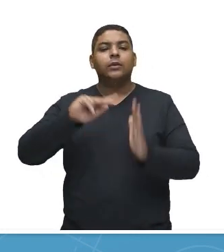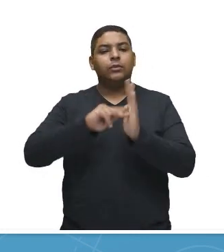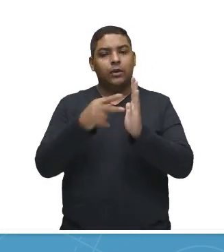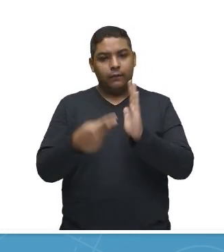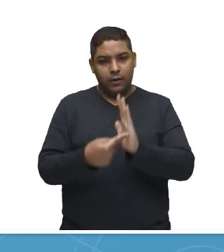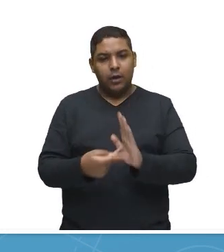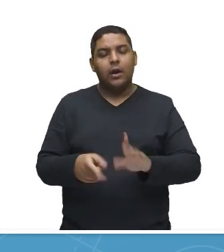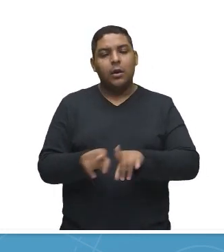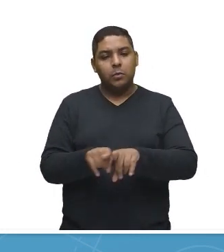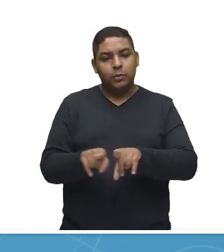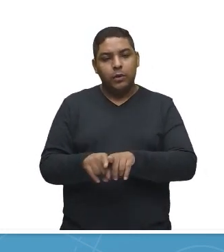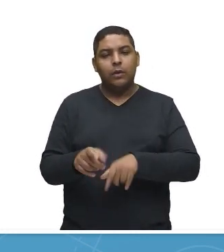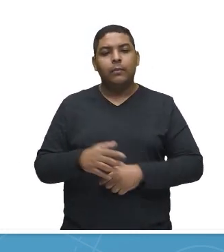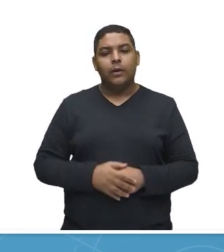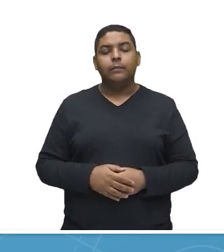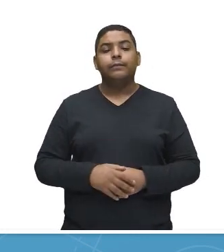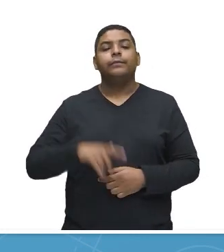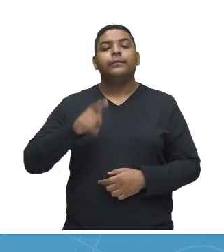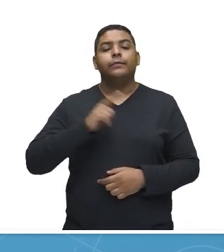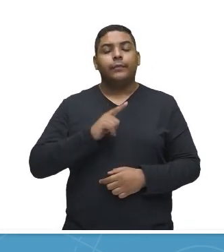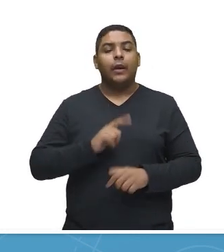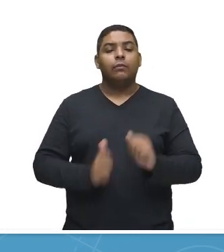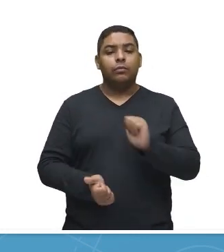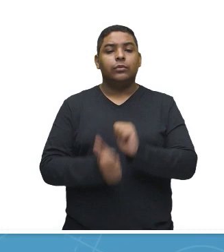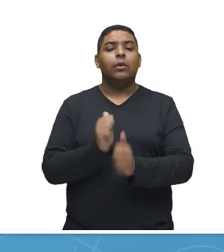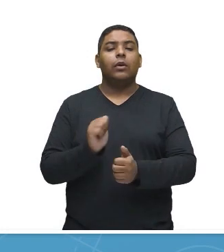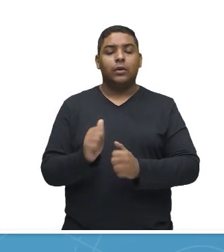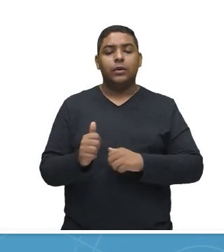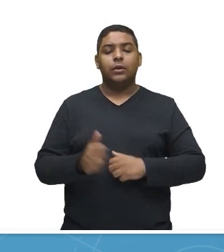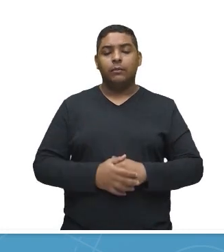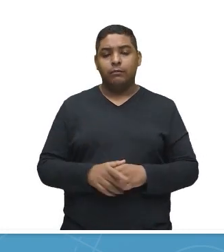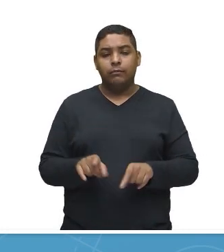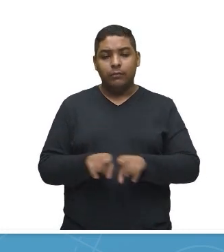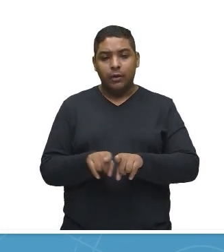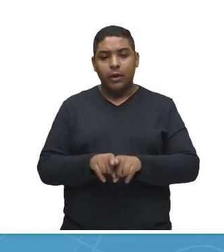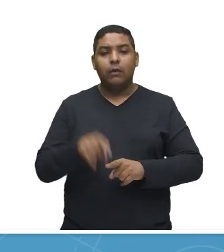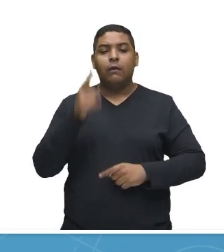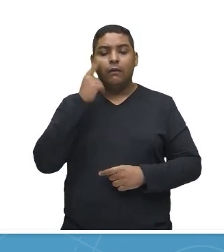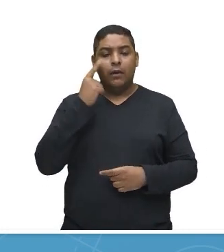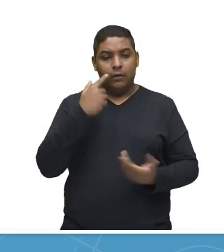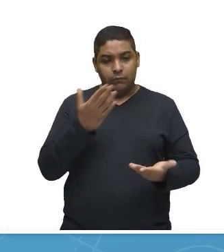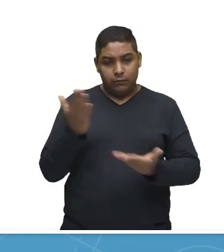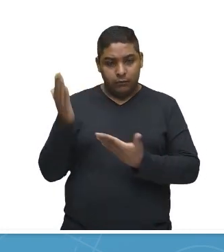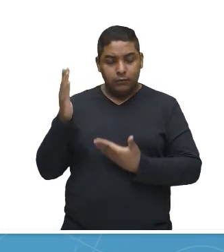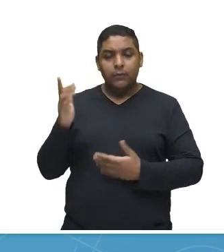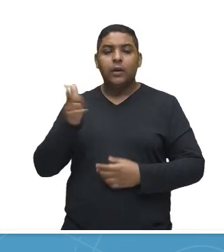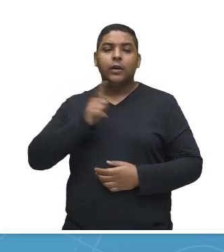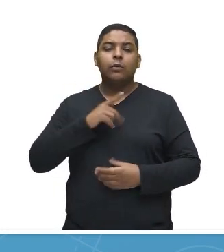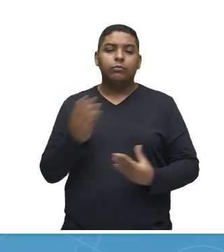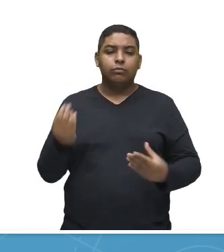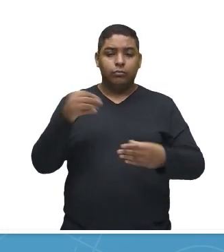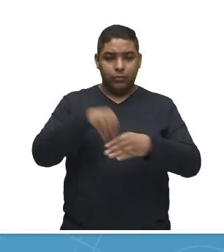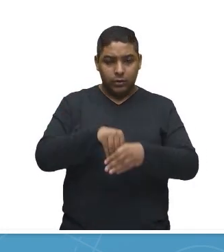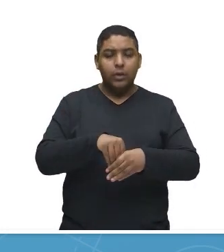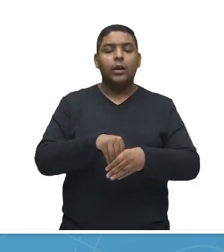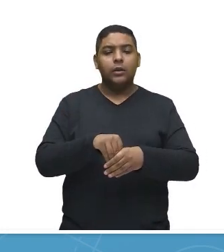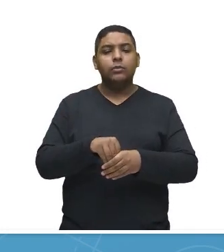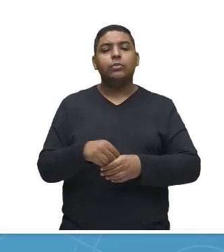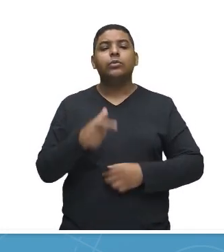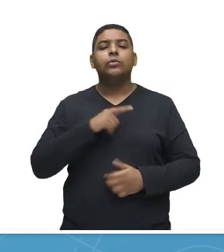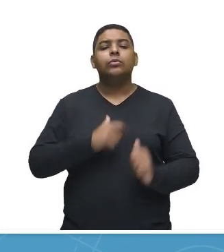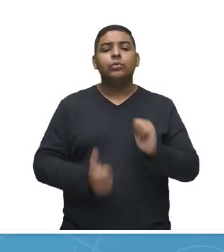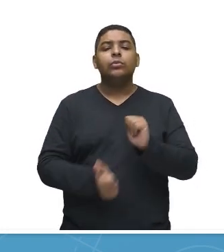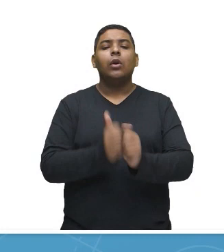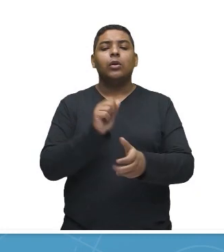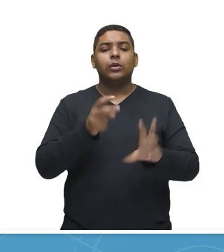E esses jogos, essas lutas que vocês irão ver daqui a pouquinho, eles estão inseridas nos Jogos Indígenas